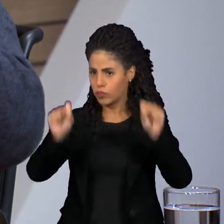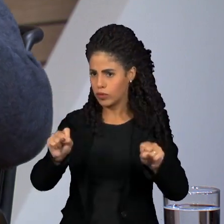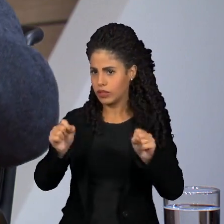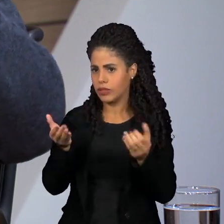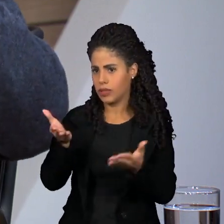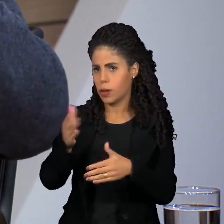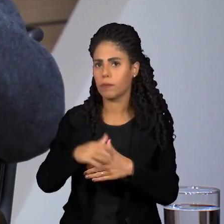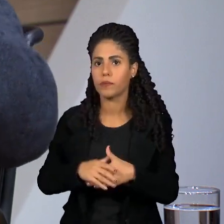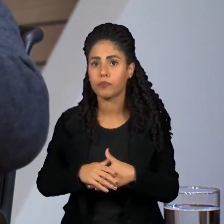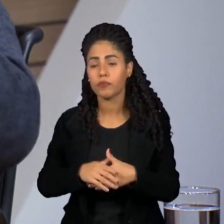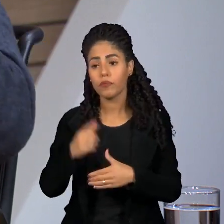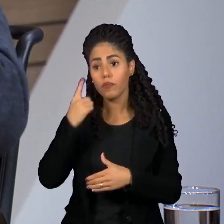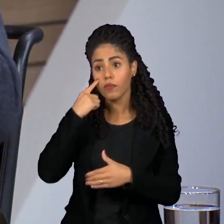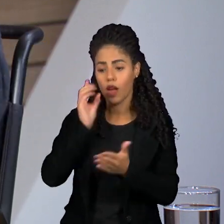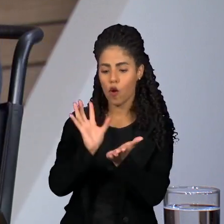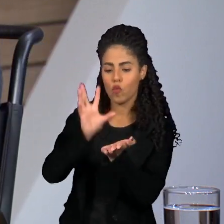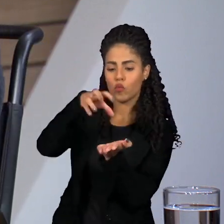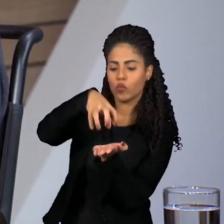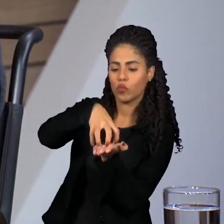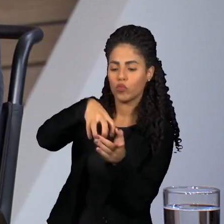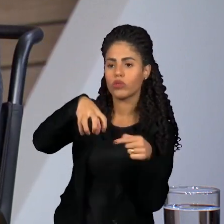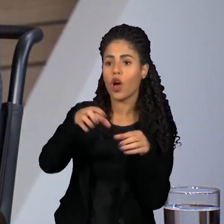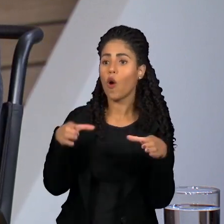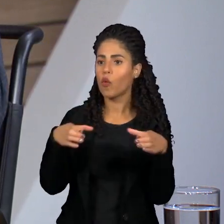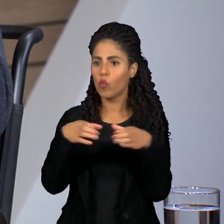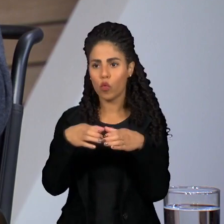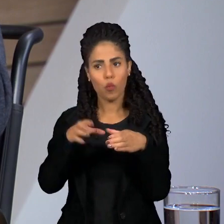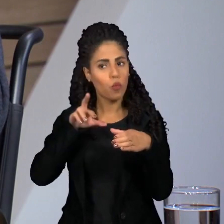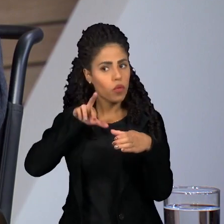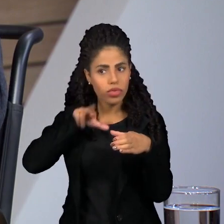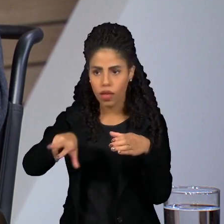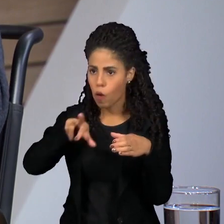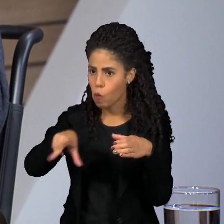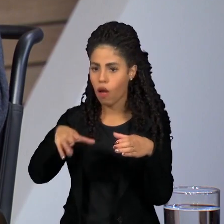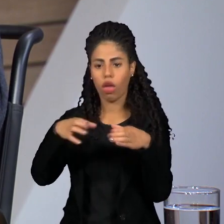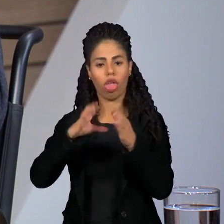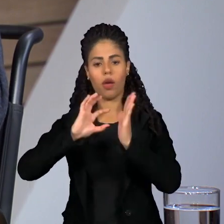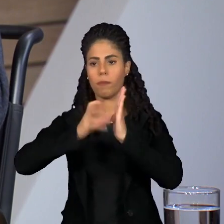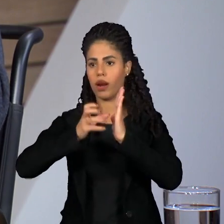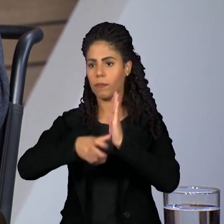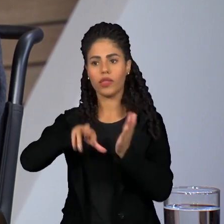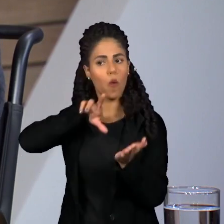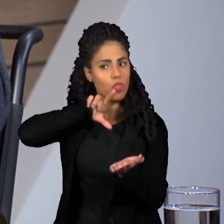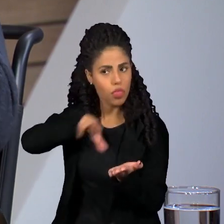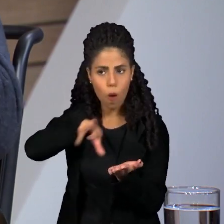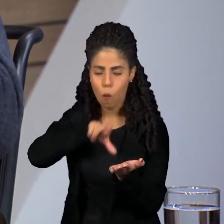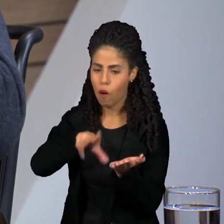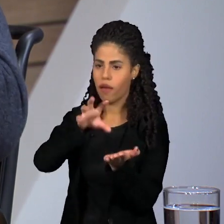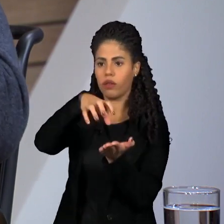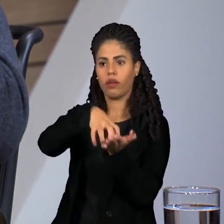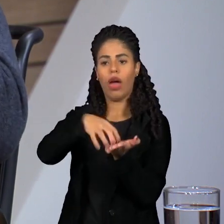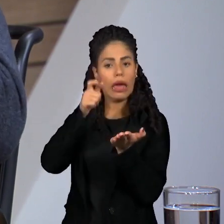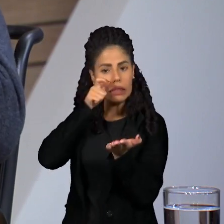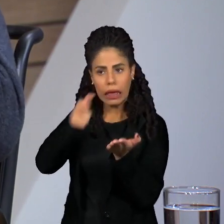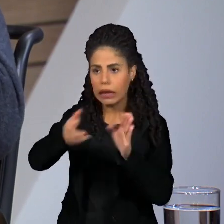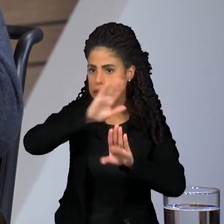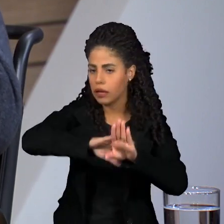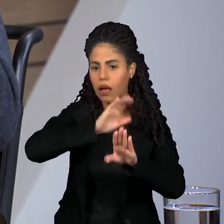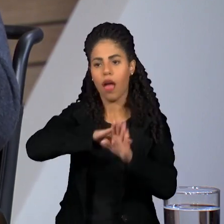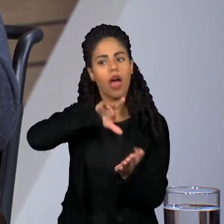observação, o Centrão não é grupo, não é bloco, não é frente parlamentar, ele não tem interesse em se